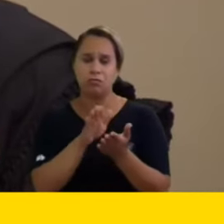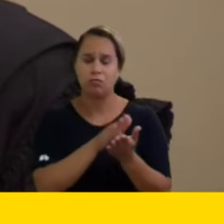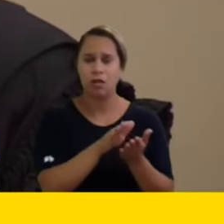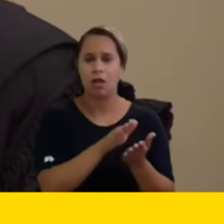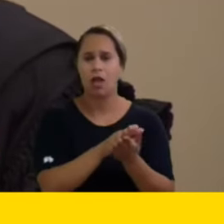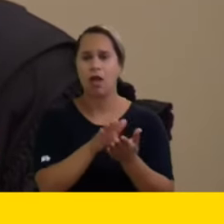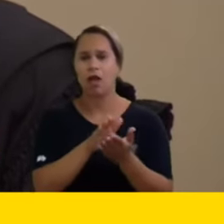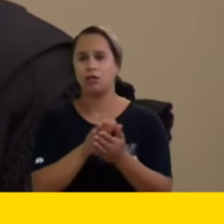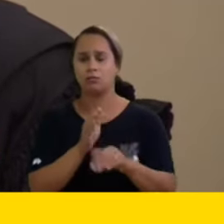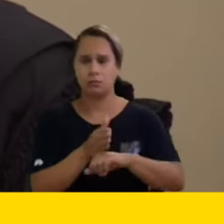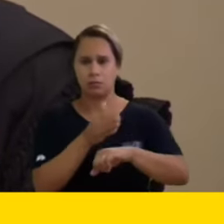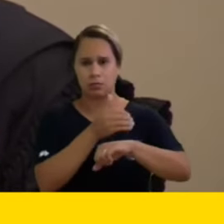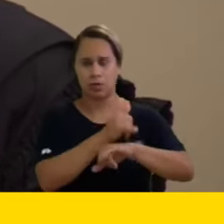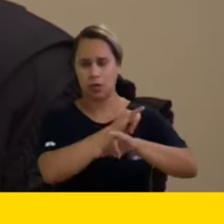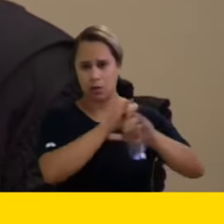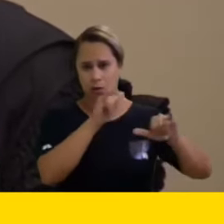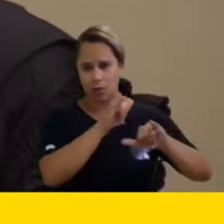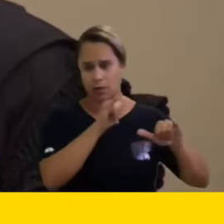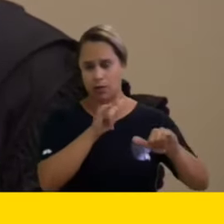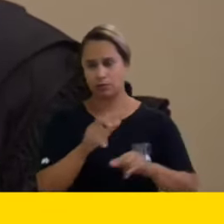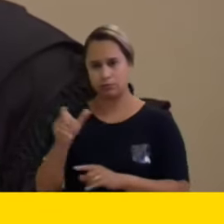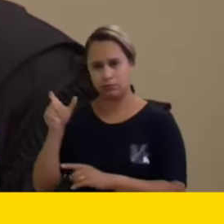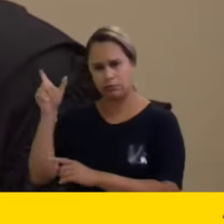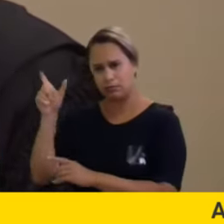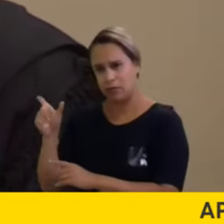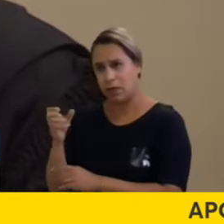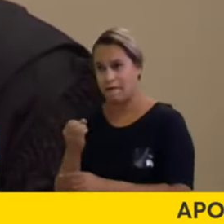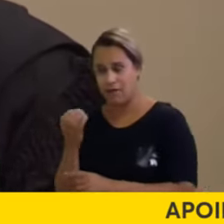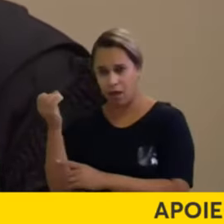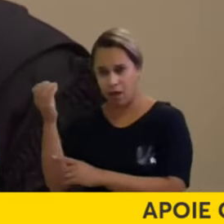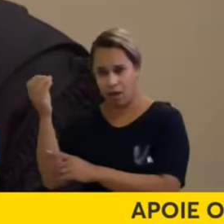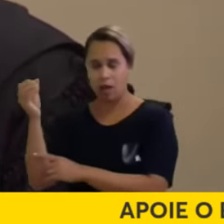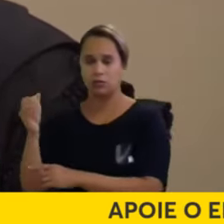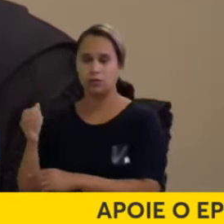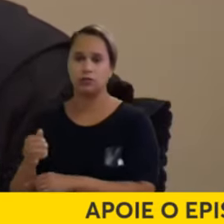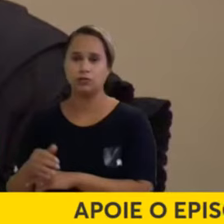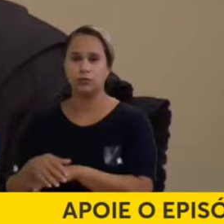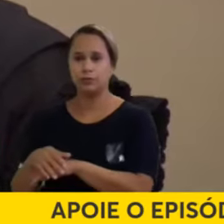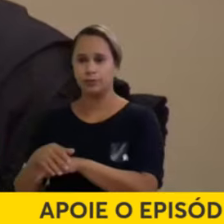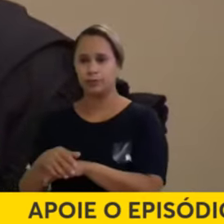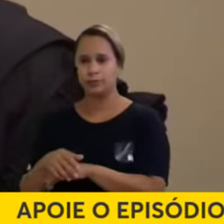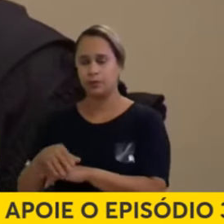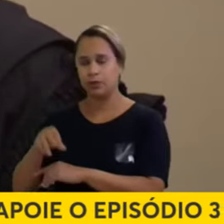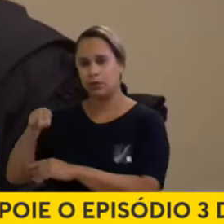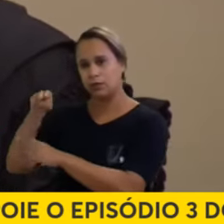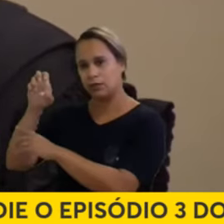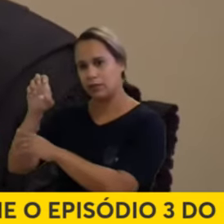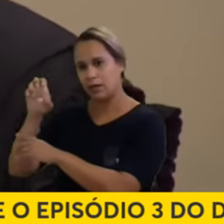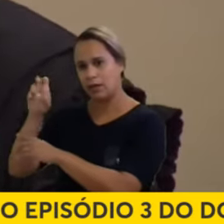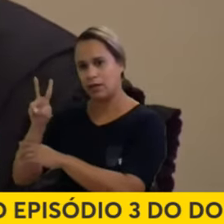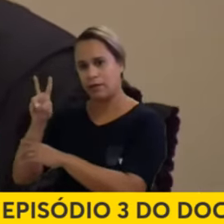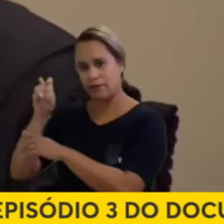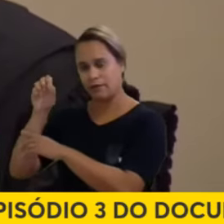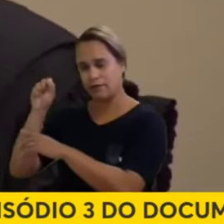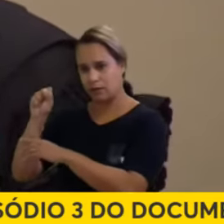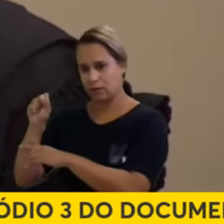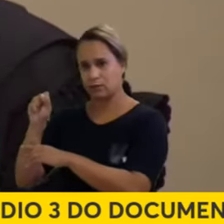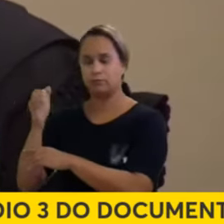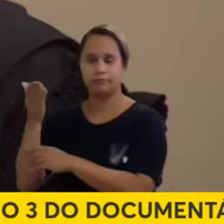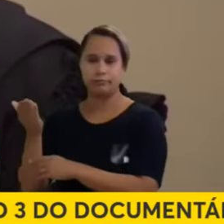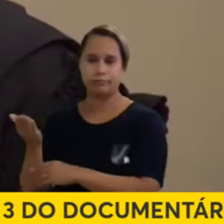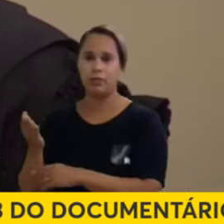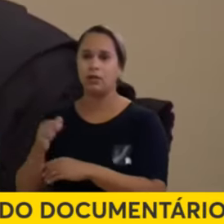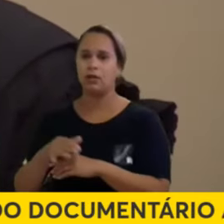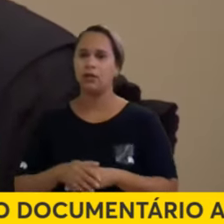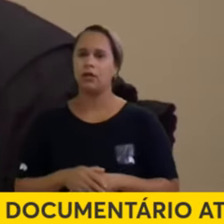aguai e Bruno Neves Eis que apesar de hoje serem assessores parlamentares de Sérgio moro num demonstração mínima nem na inicial nem na